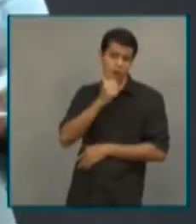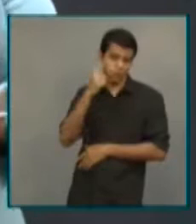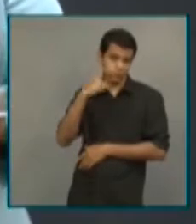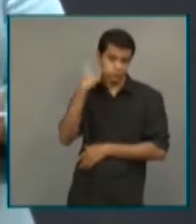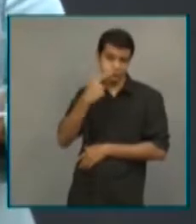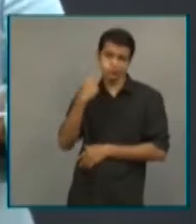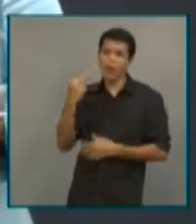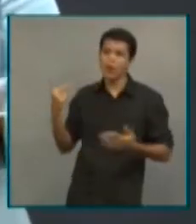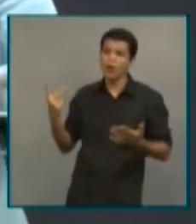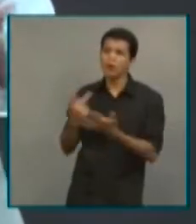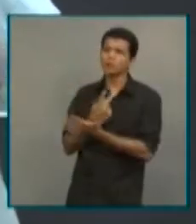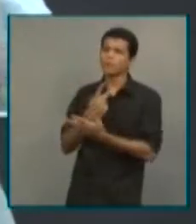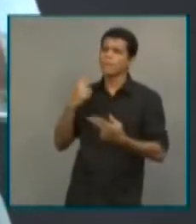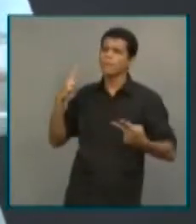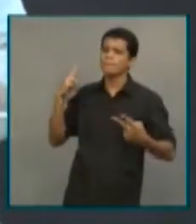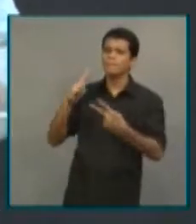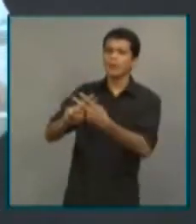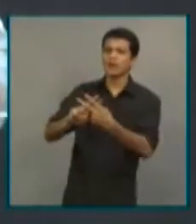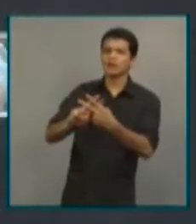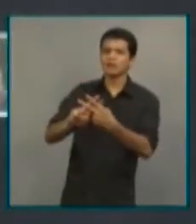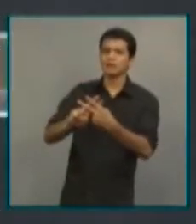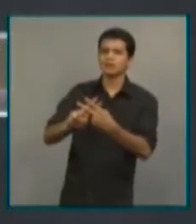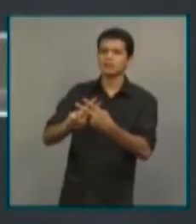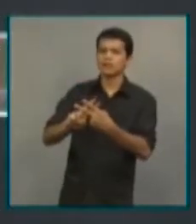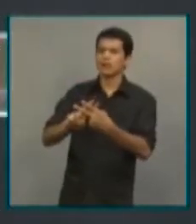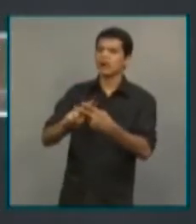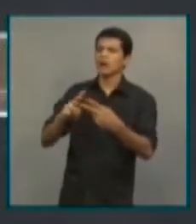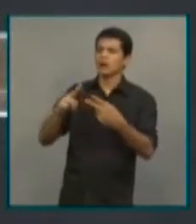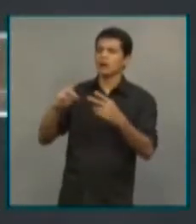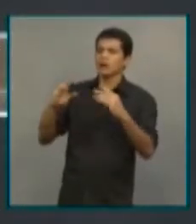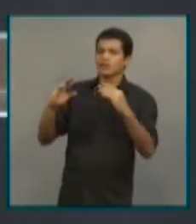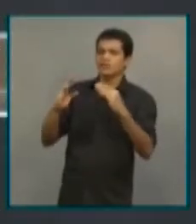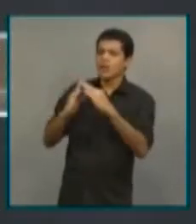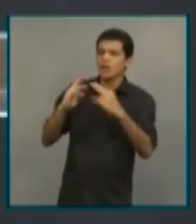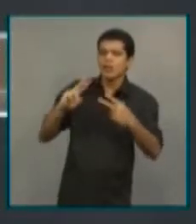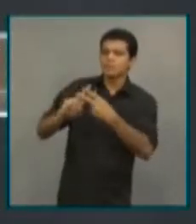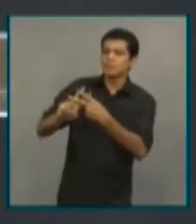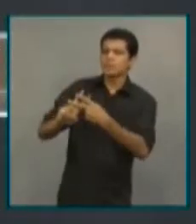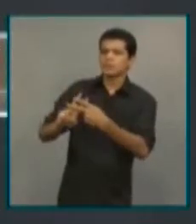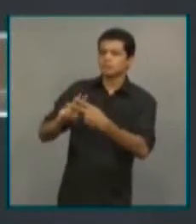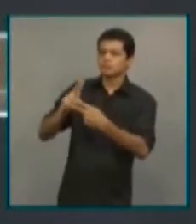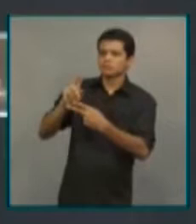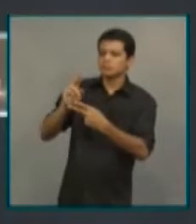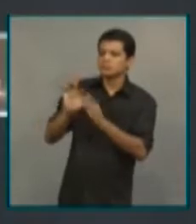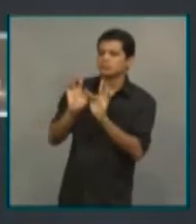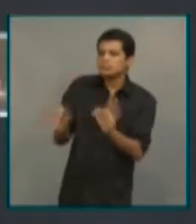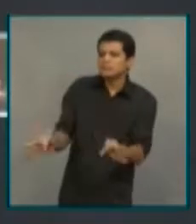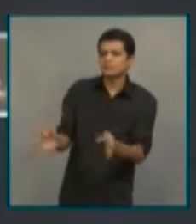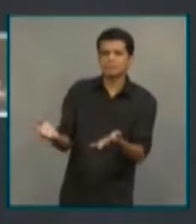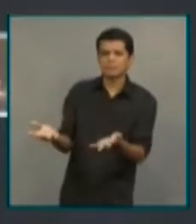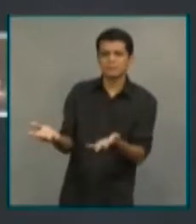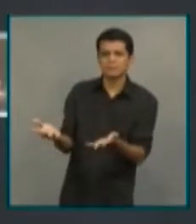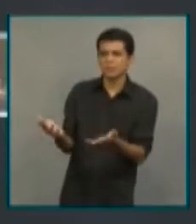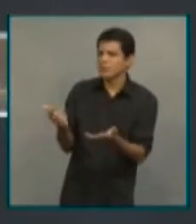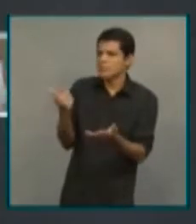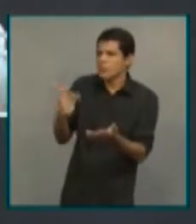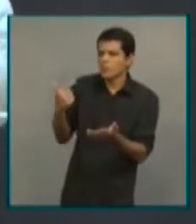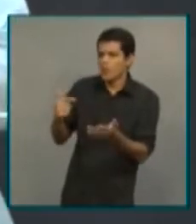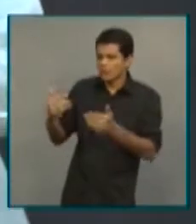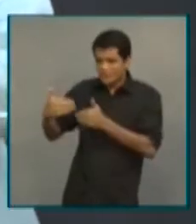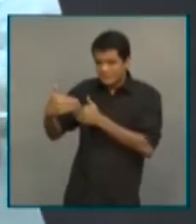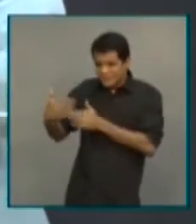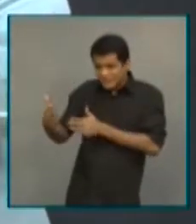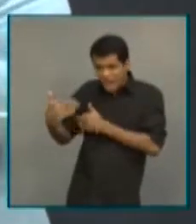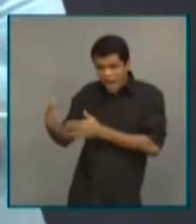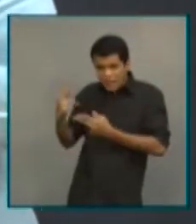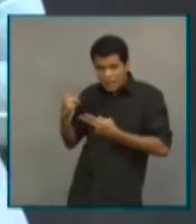comum, pois não havia estabelecido naquela delegacia uma sala de Estado maior. Pergunto à